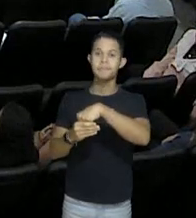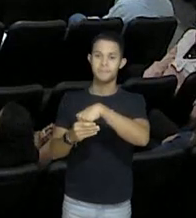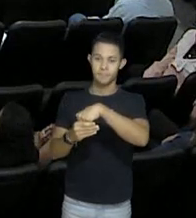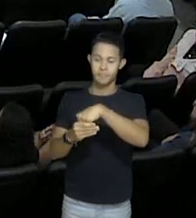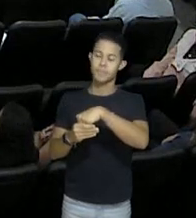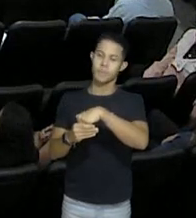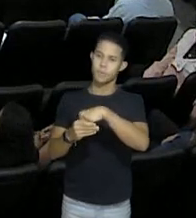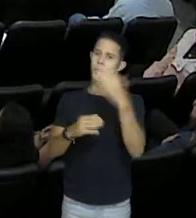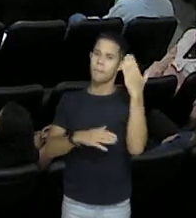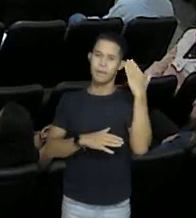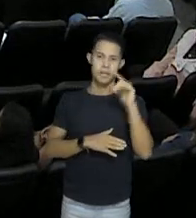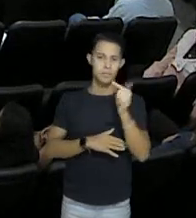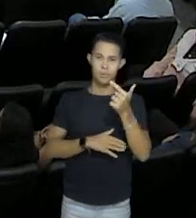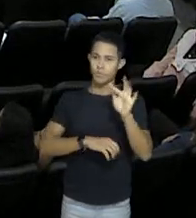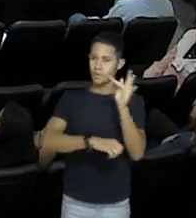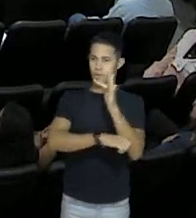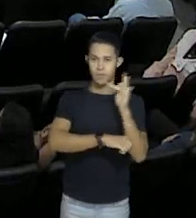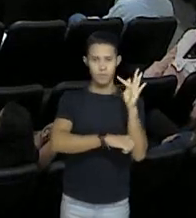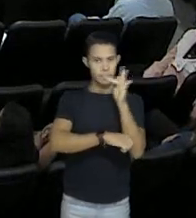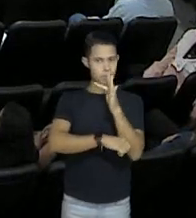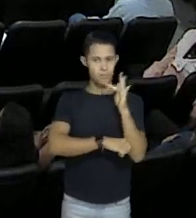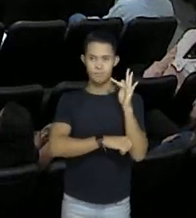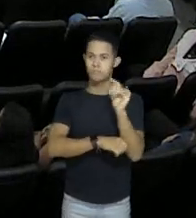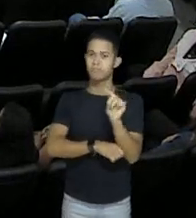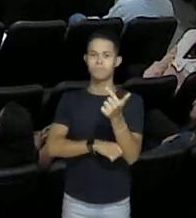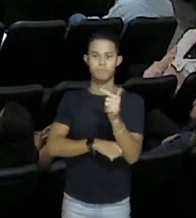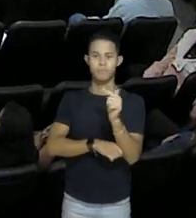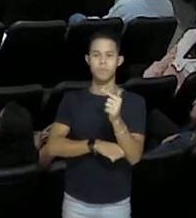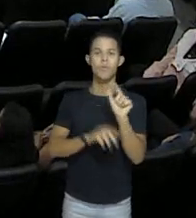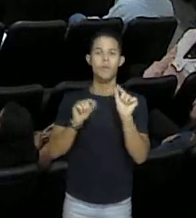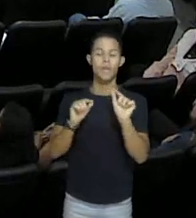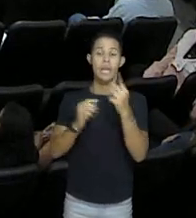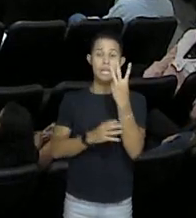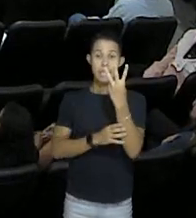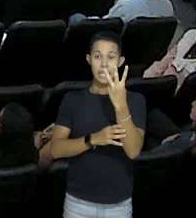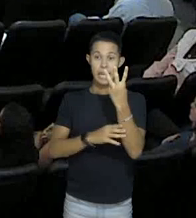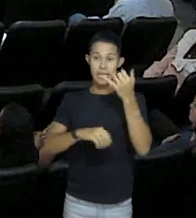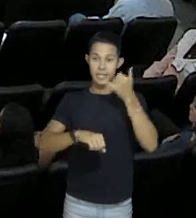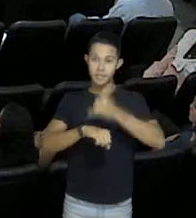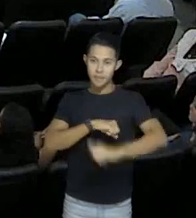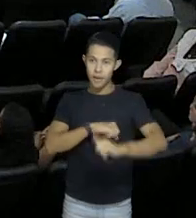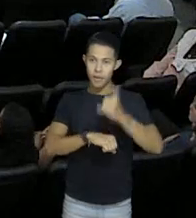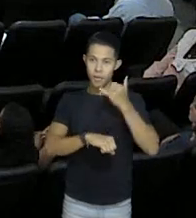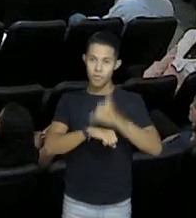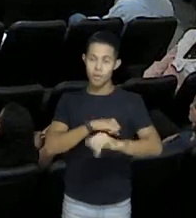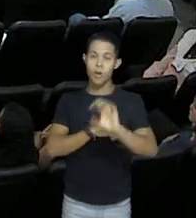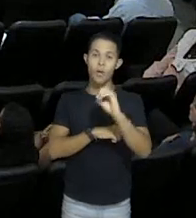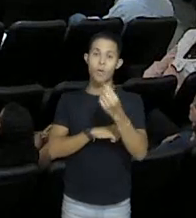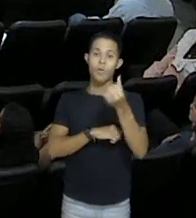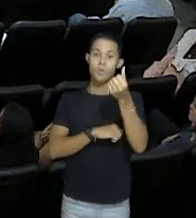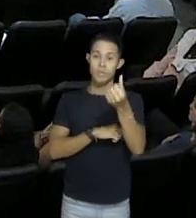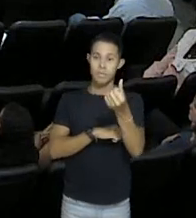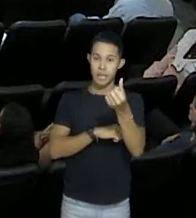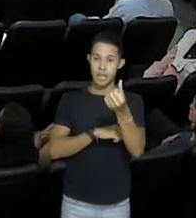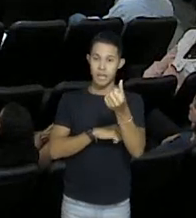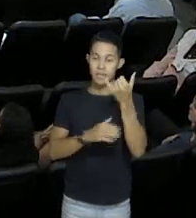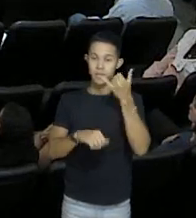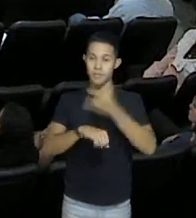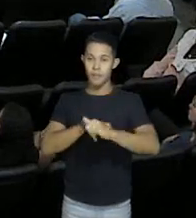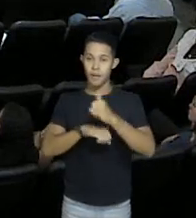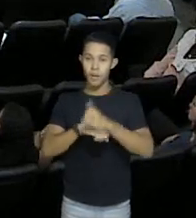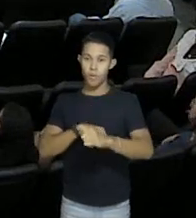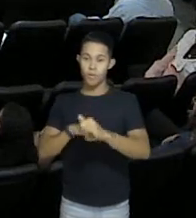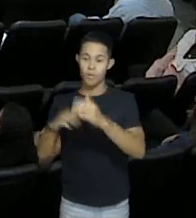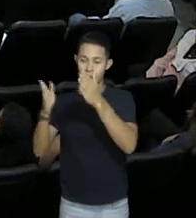nada formalizado, de que 3 faltas consecutivas ou 6 faltas alternadas, essa criança, a gente tenta